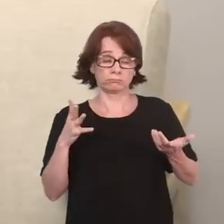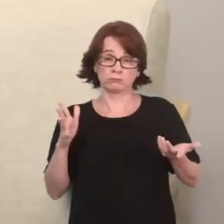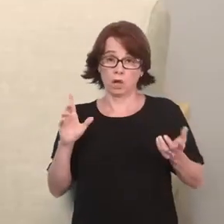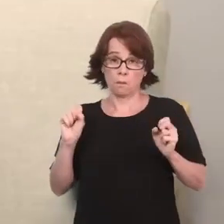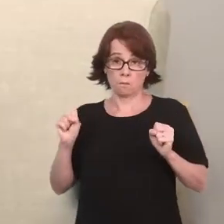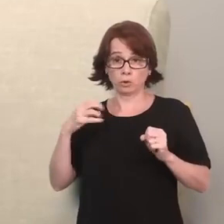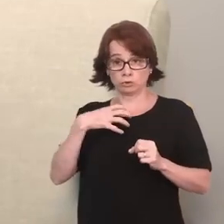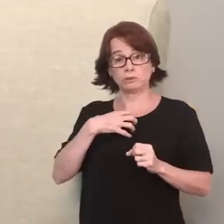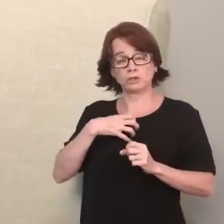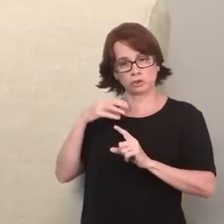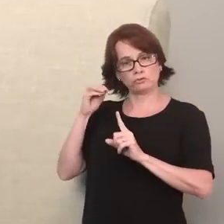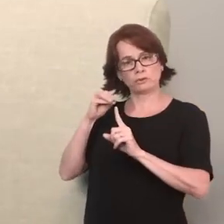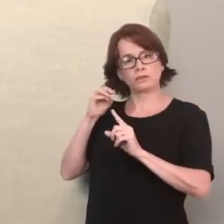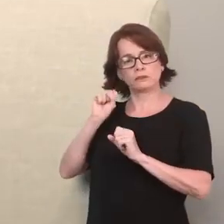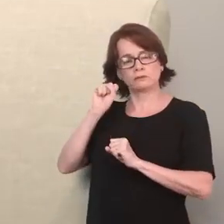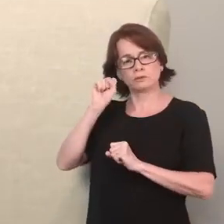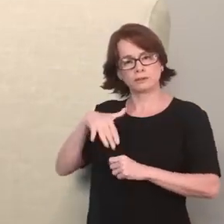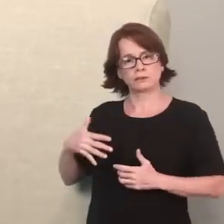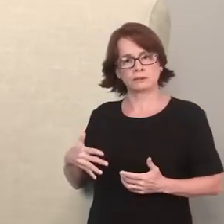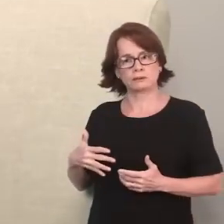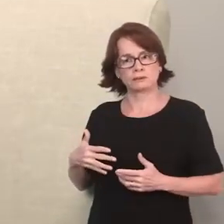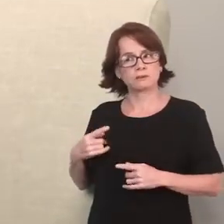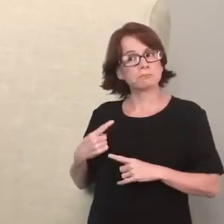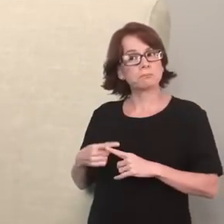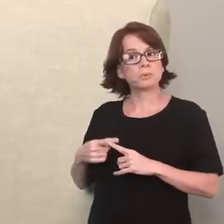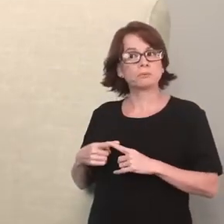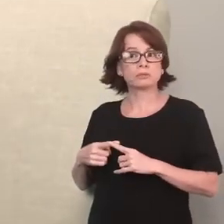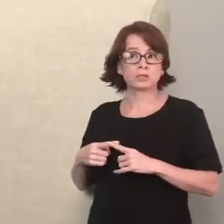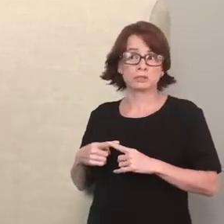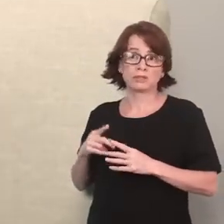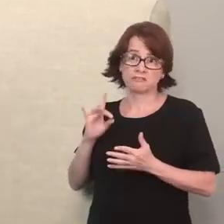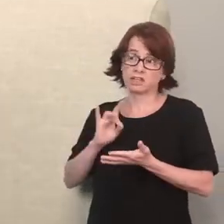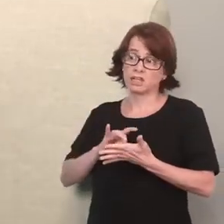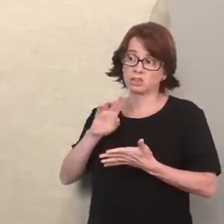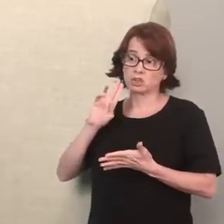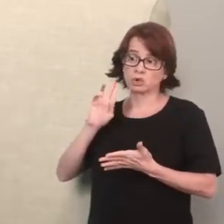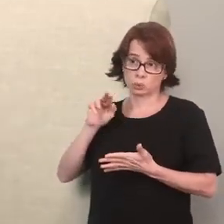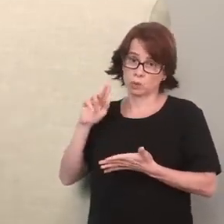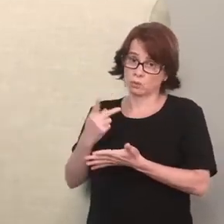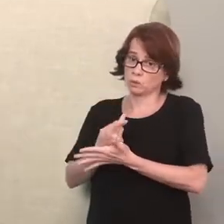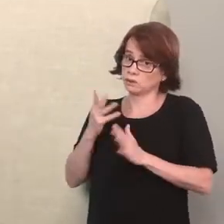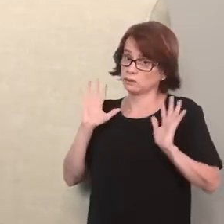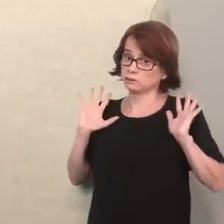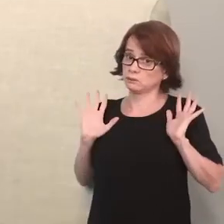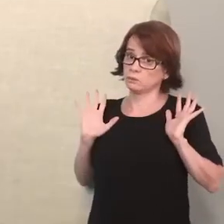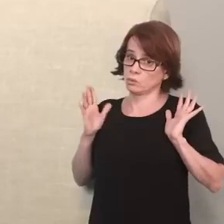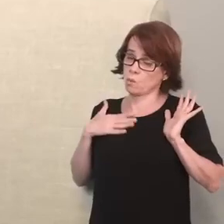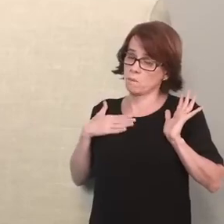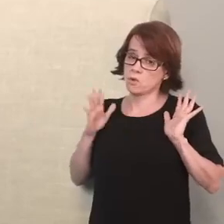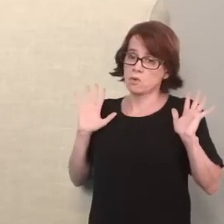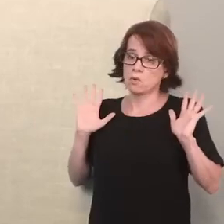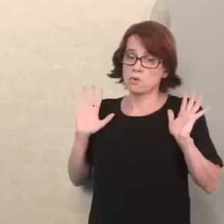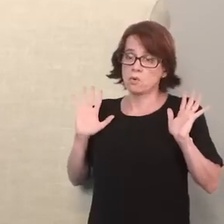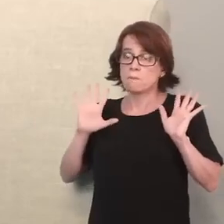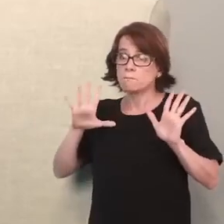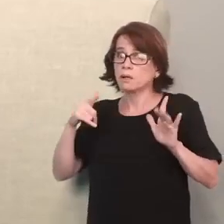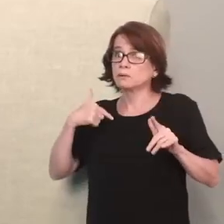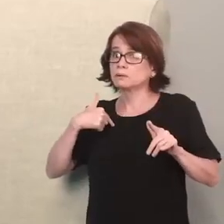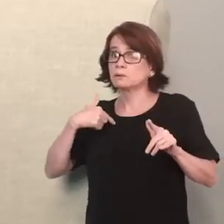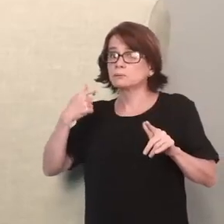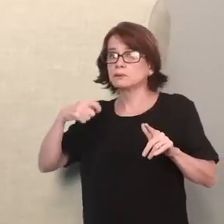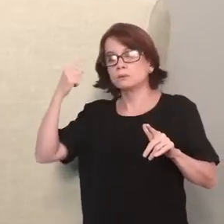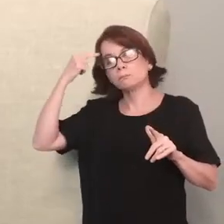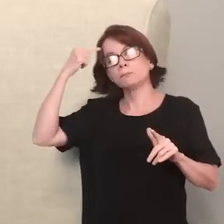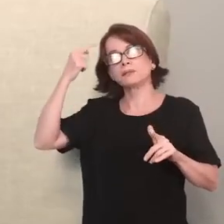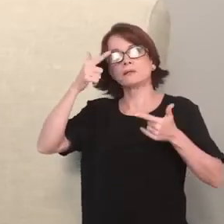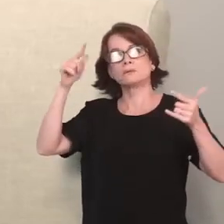Eu posso me sentir vulnerável, sim. Posso me sentir, né? Que eu ainda não enfrentei uma situação como essa. Mas eu